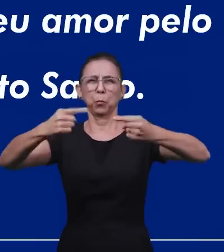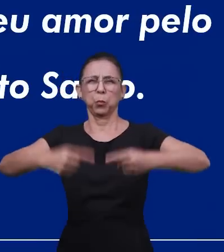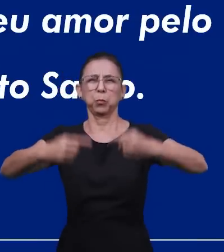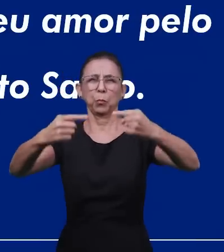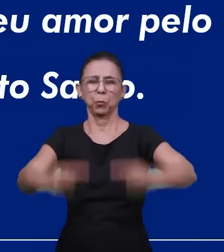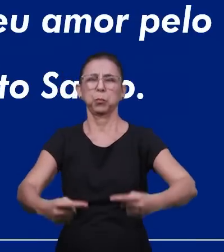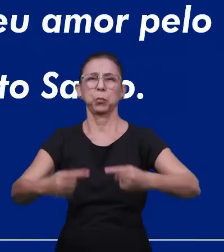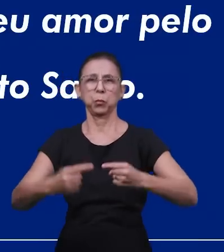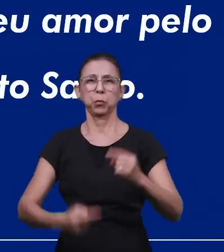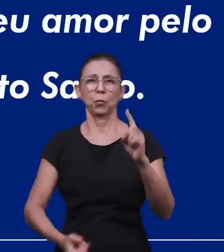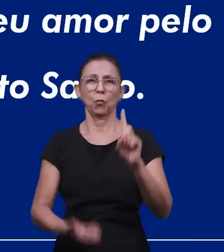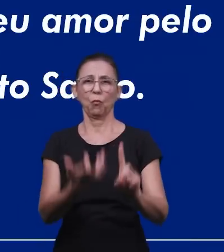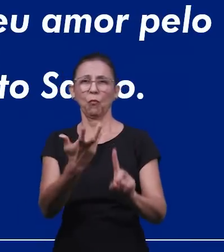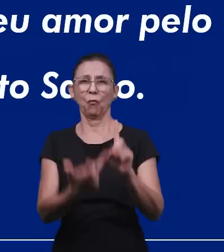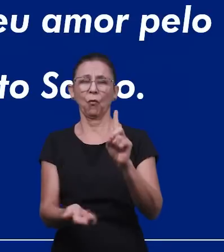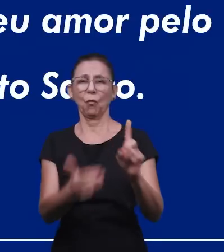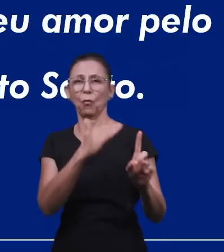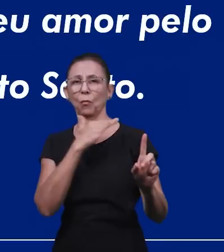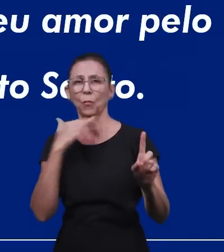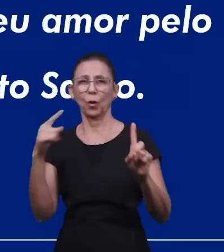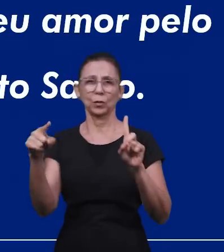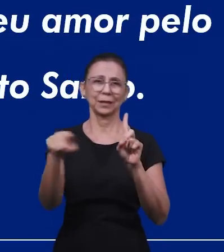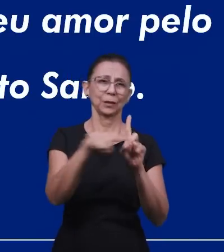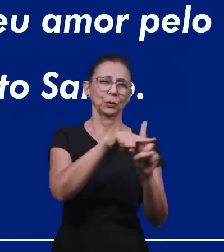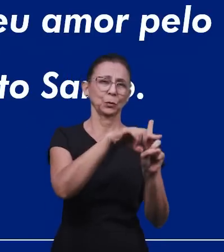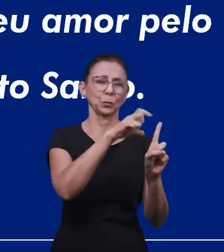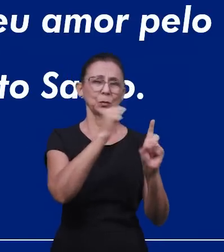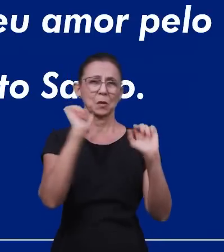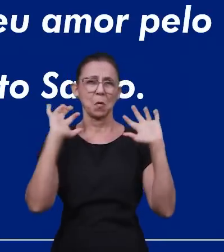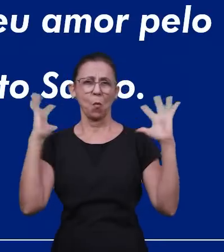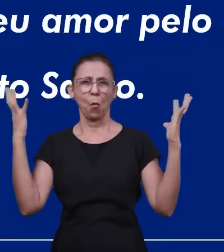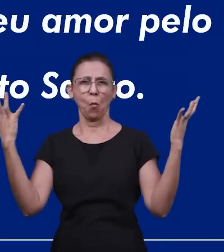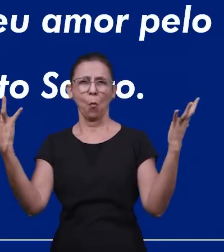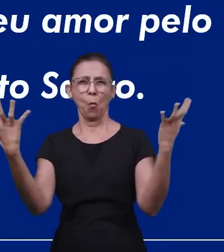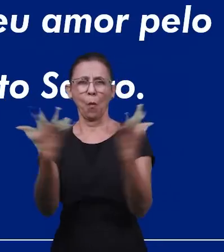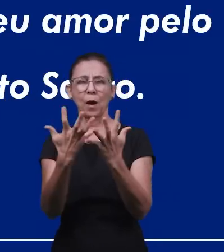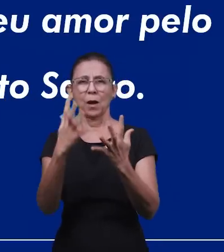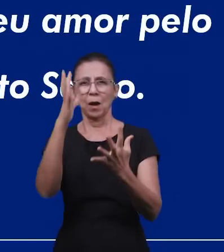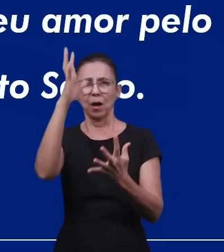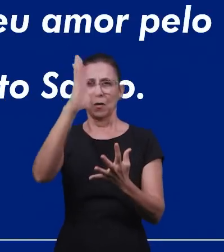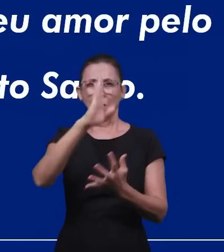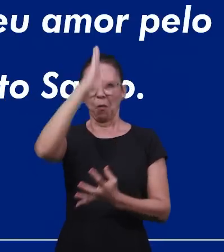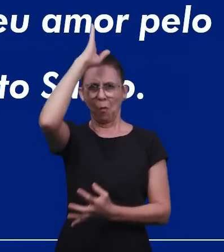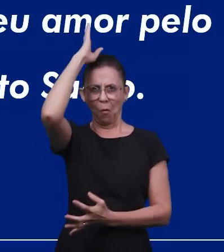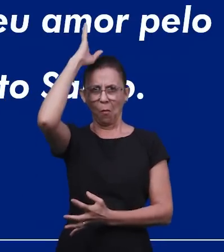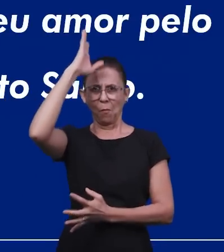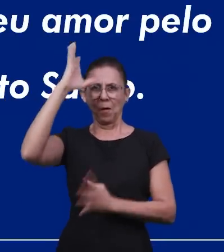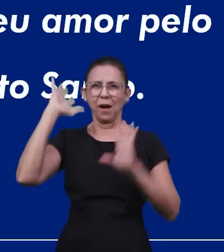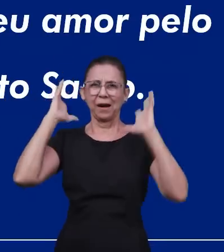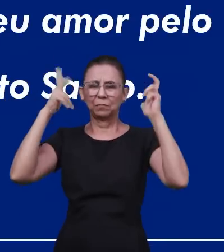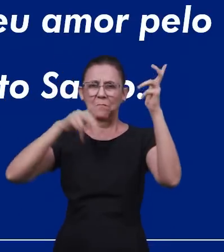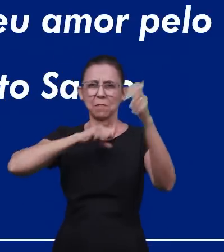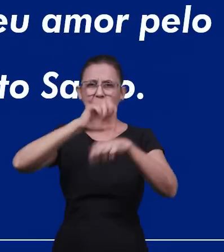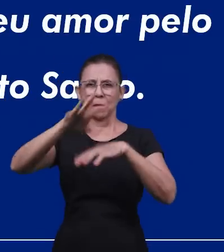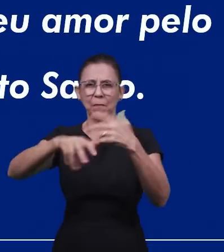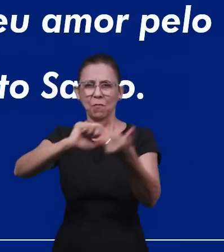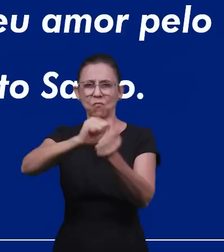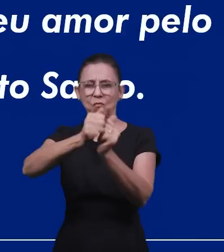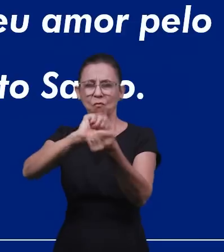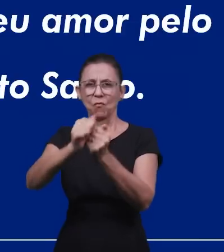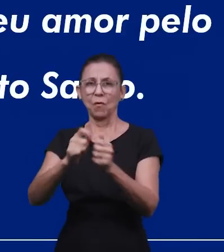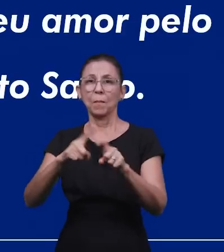oposição, enfrentou as fogueiras, as arenas, etc., mas não negou o seu amor pelo Senhor Jesus,